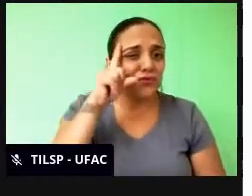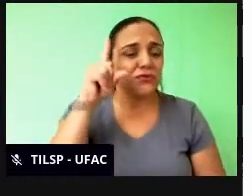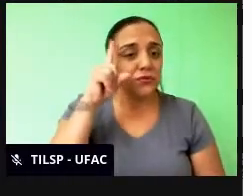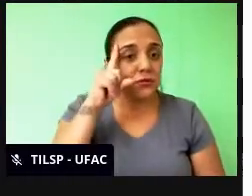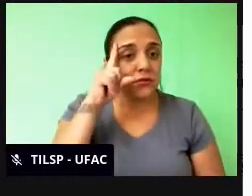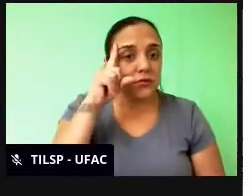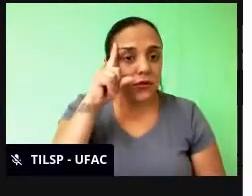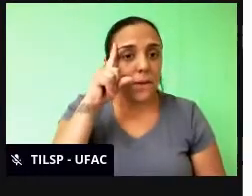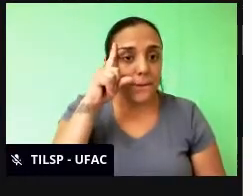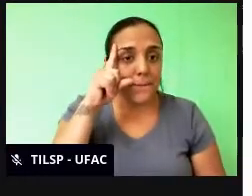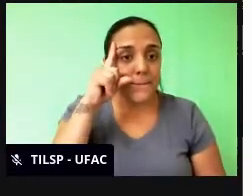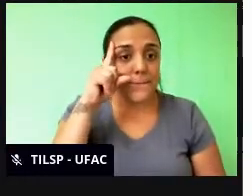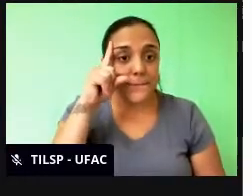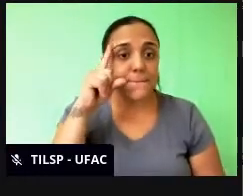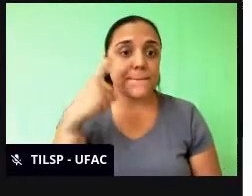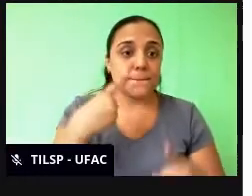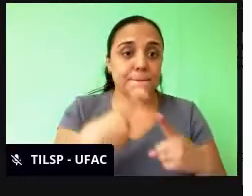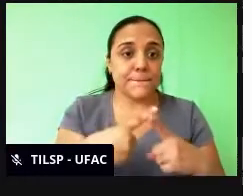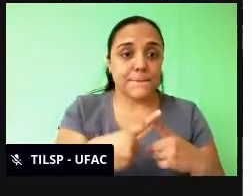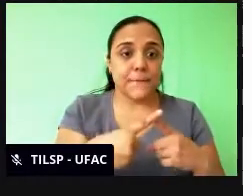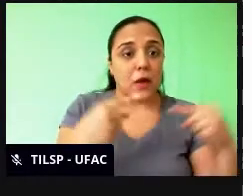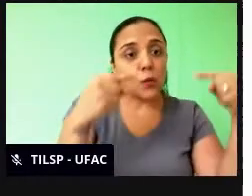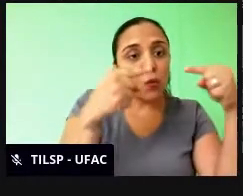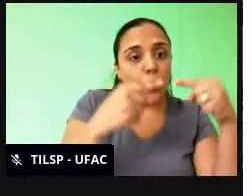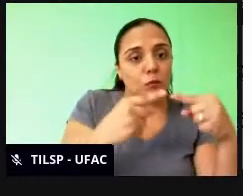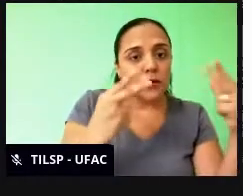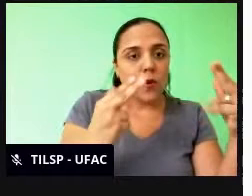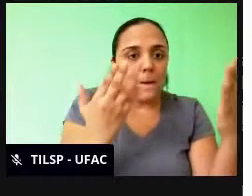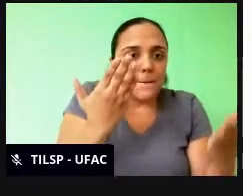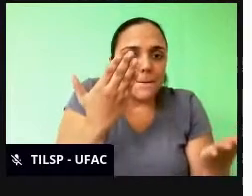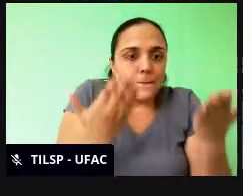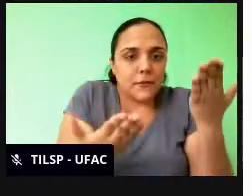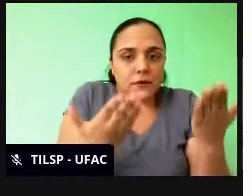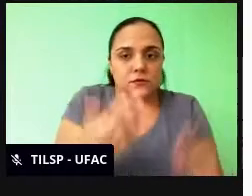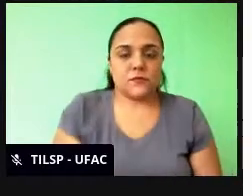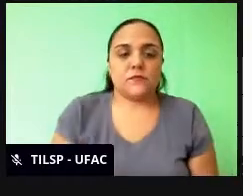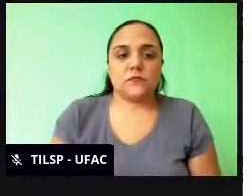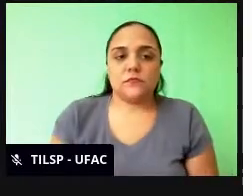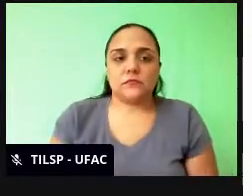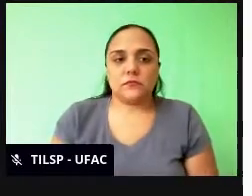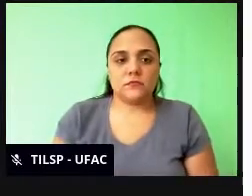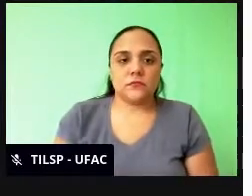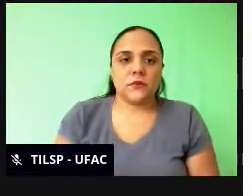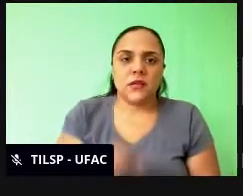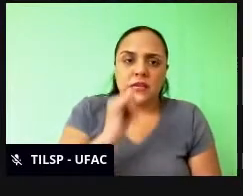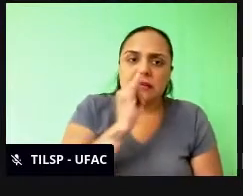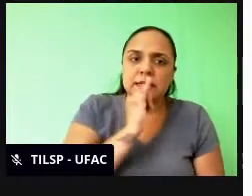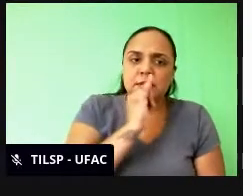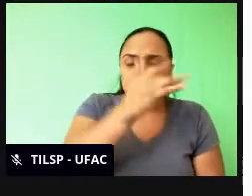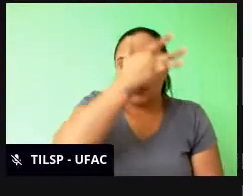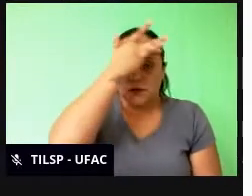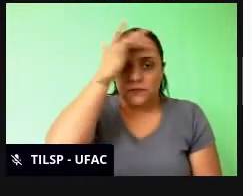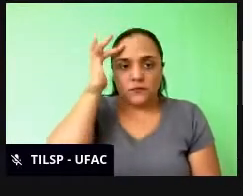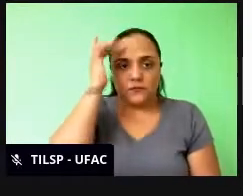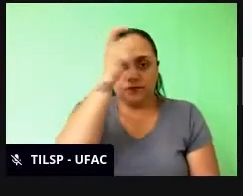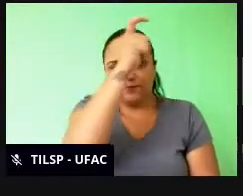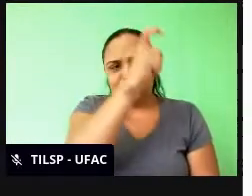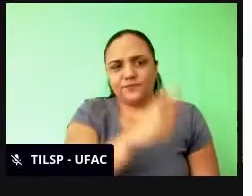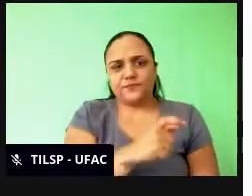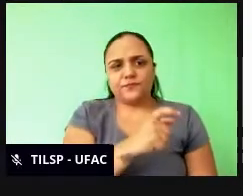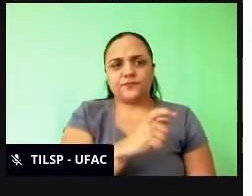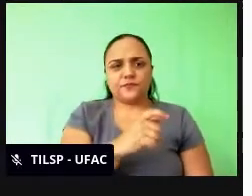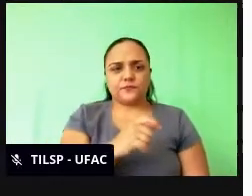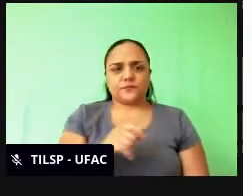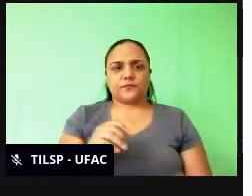de 50 a 80 quilos. Bom, já para aqueles que são atletas, então vejam que qual que é o